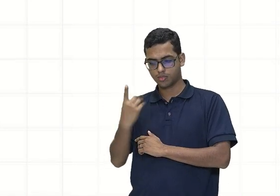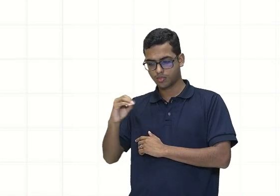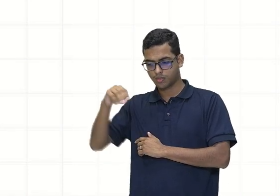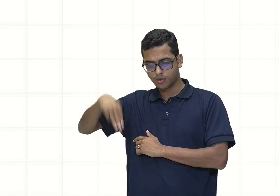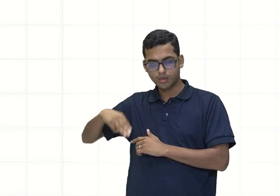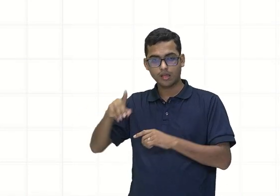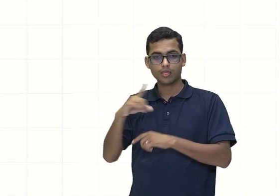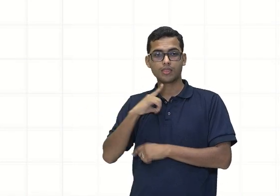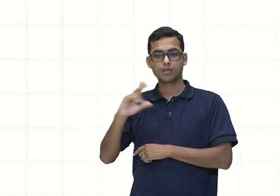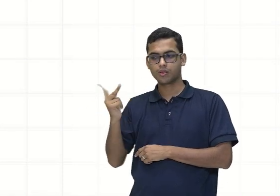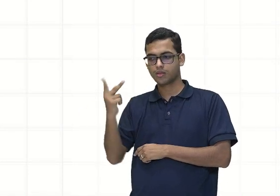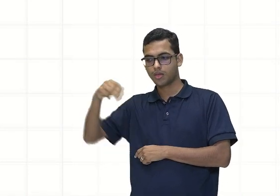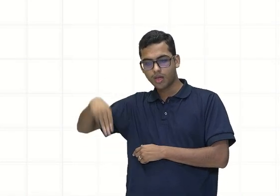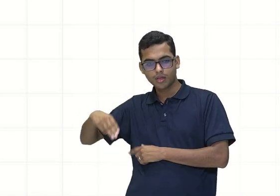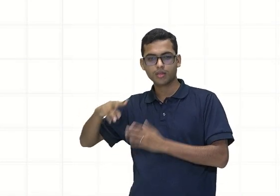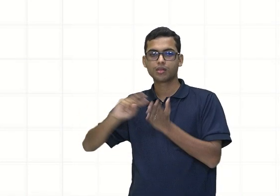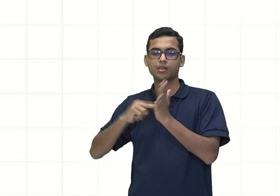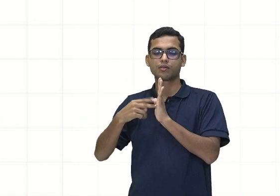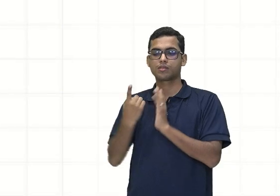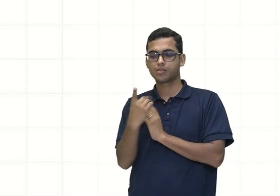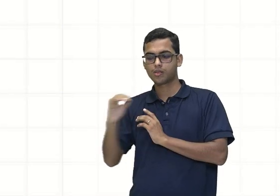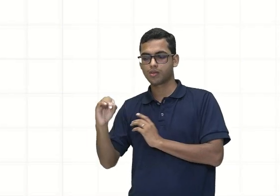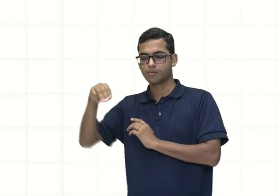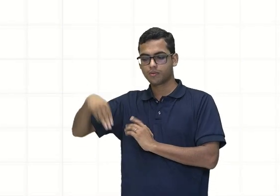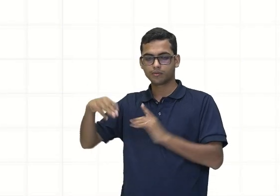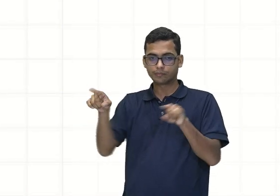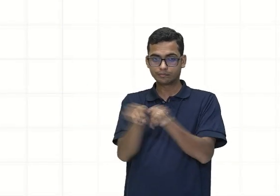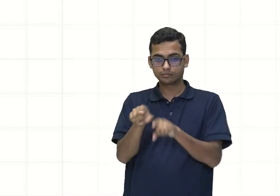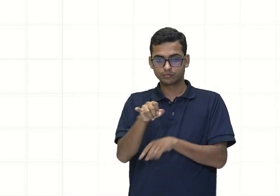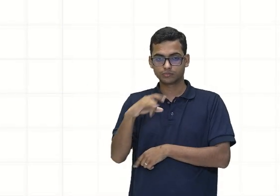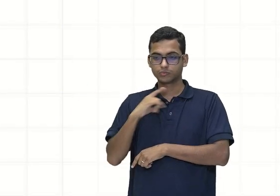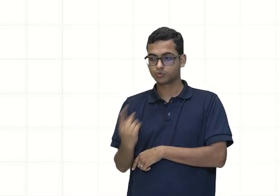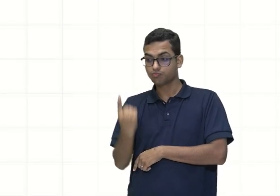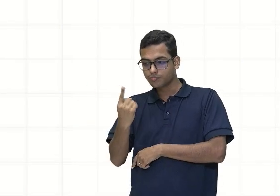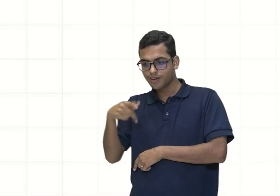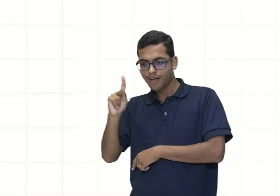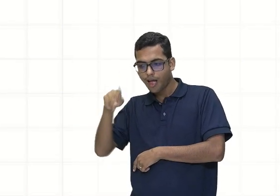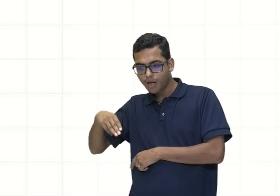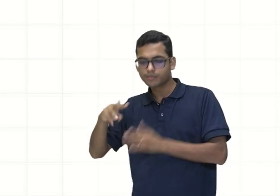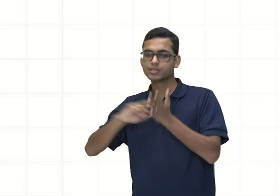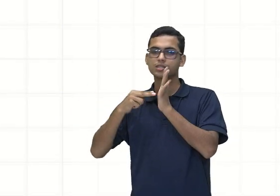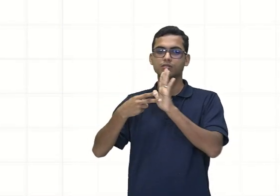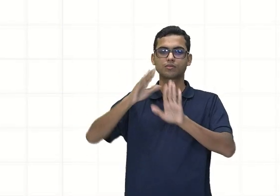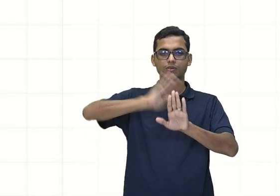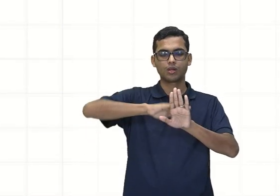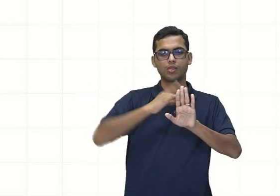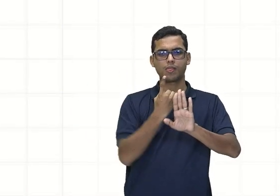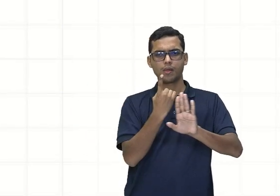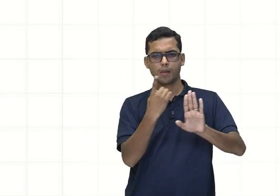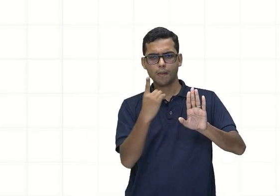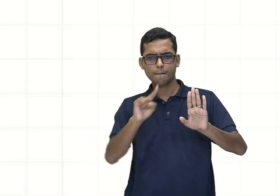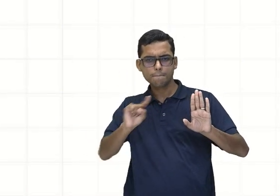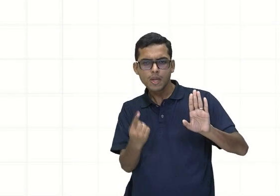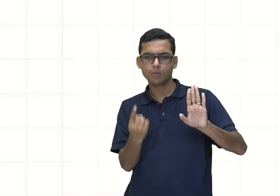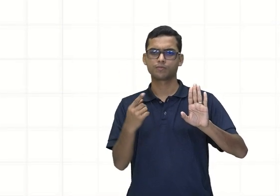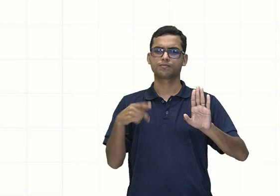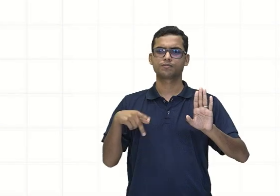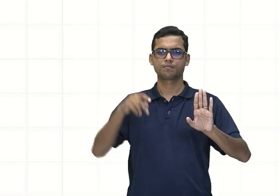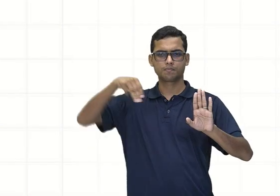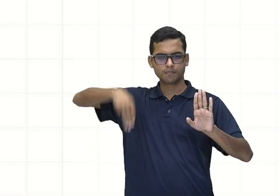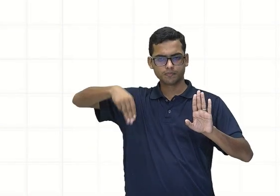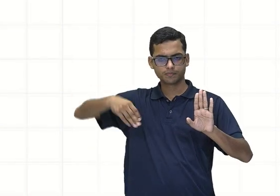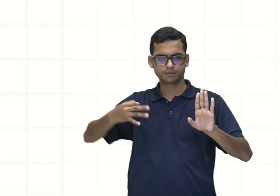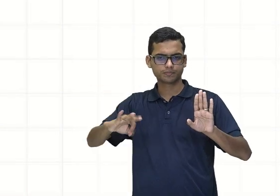100 metros. E se eu tenho 1 quilômetro, significa que eu tenho 1000 metros.